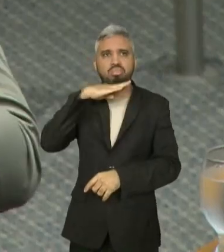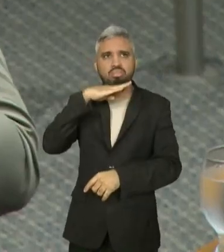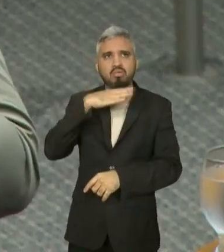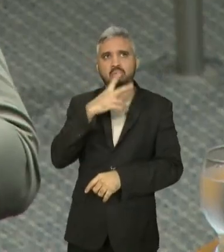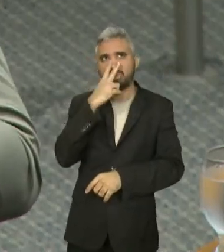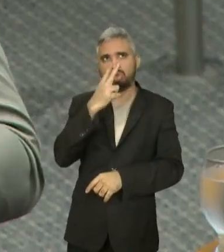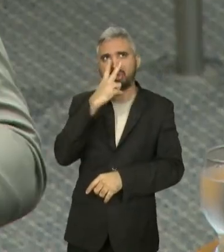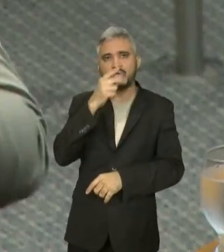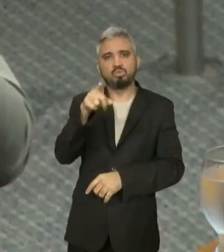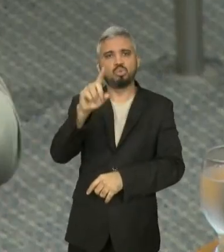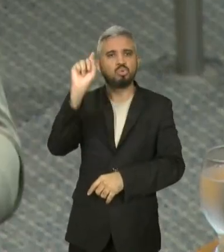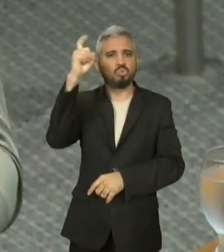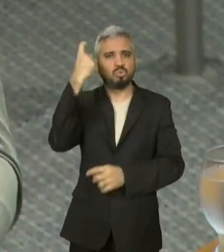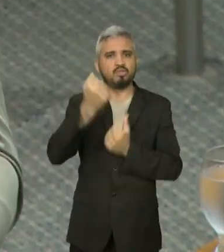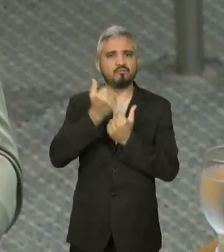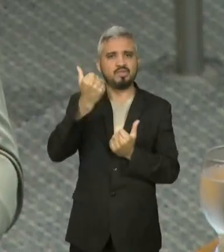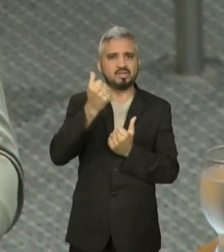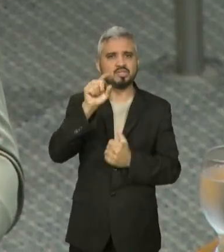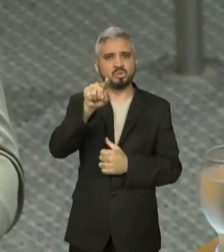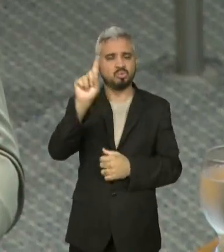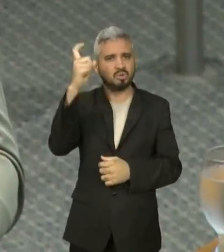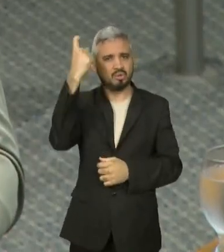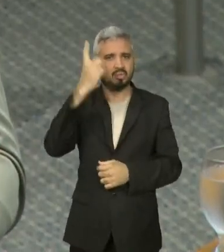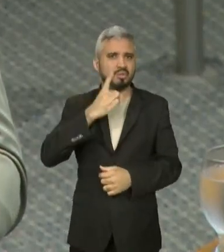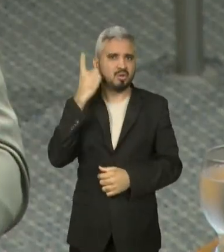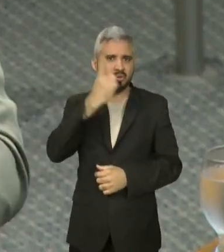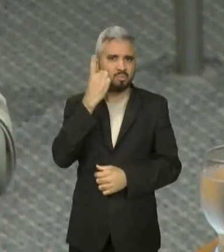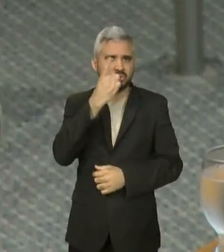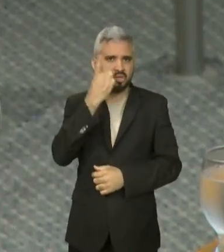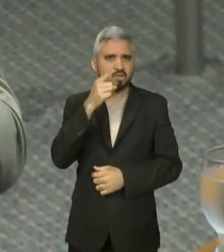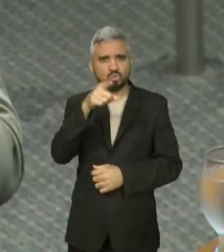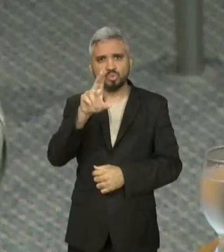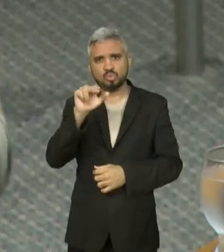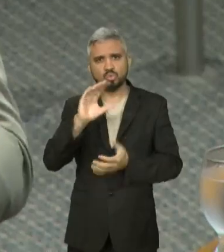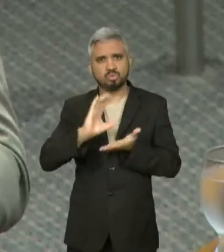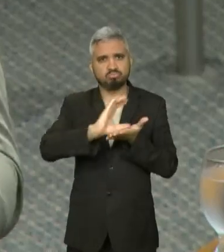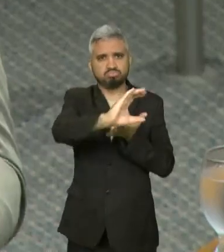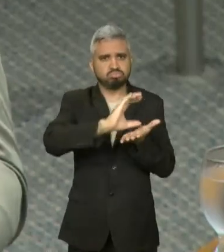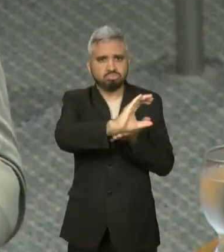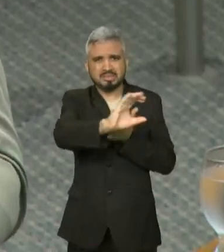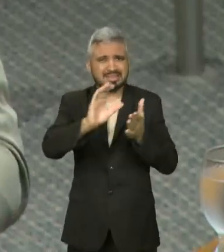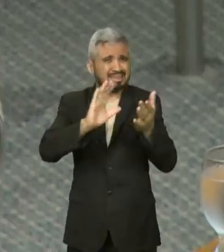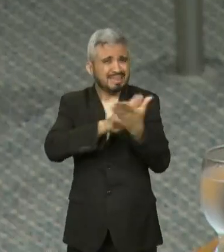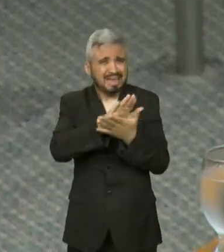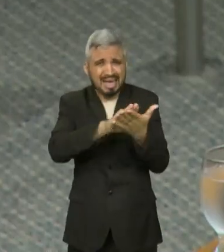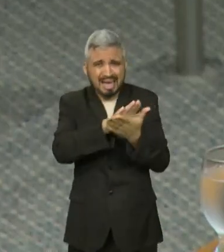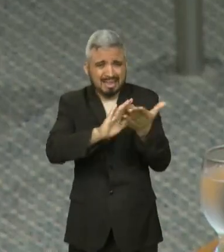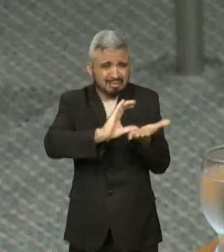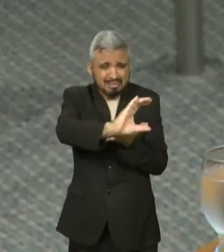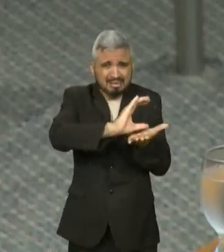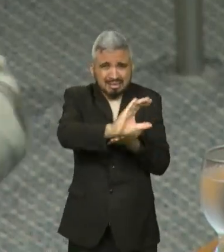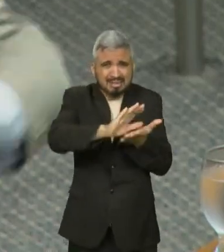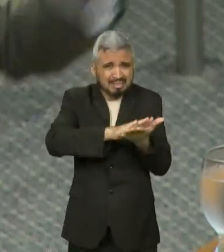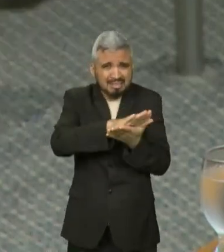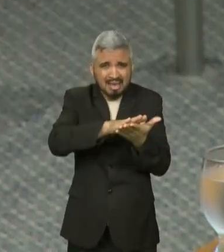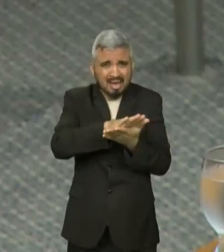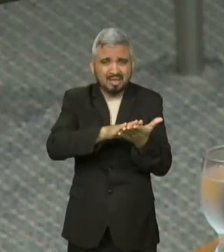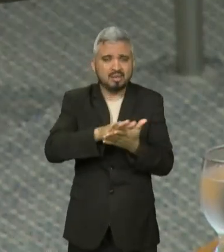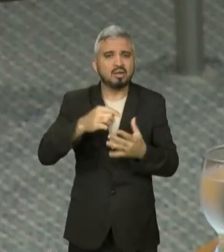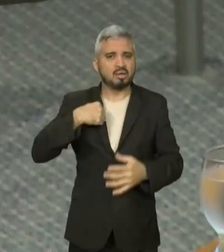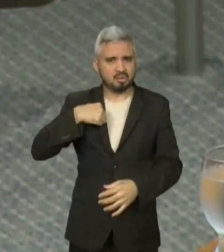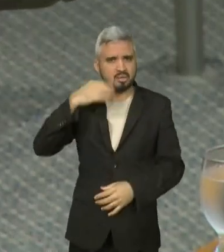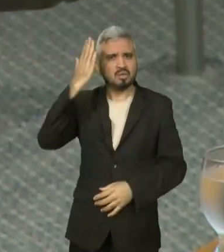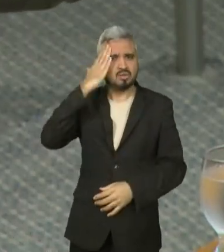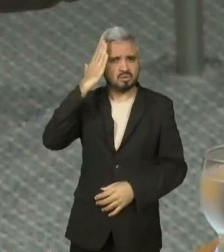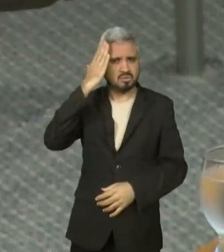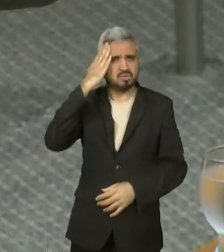você foi meu deputado, e nunca botou uma cibalena lá em Trisdela do Vale, então não venha com conversa mole, que você sabe que eu sei. No dia que eu recebi